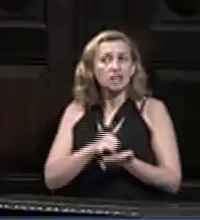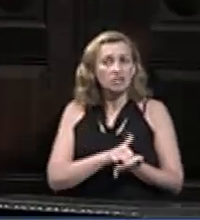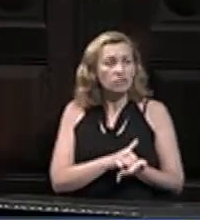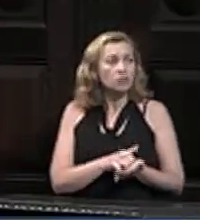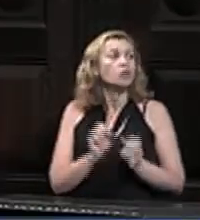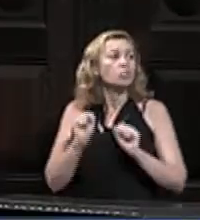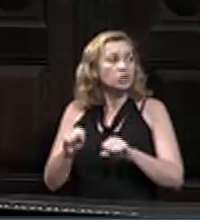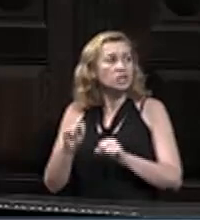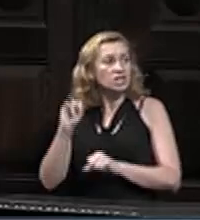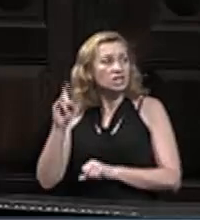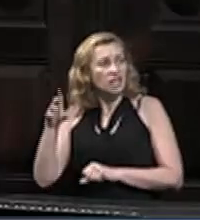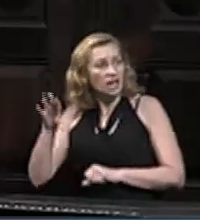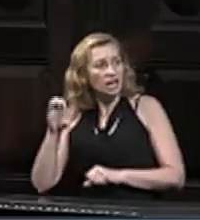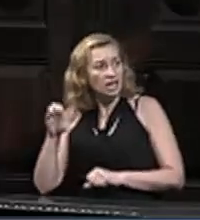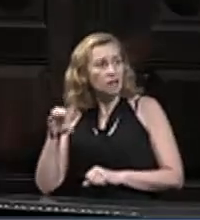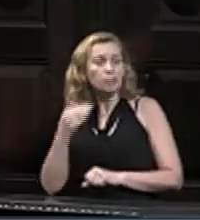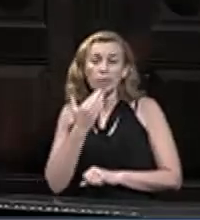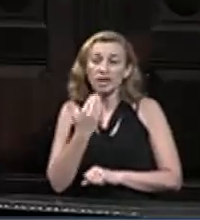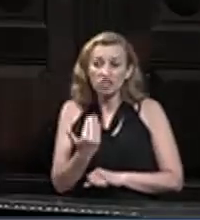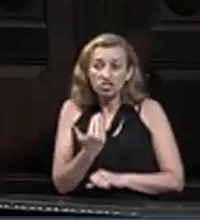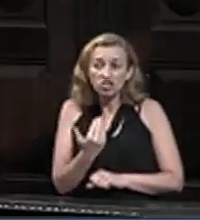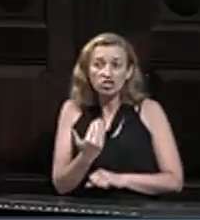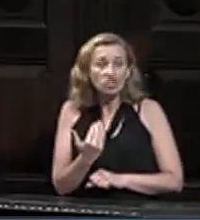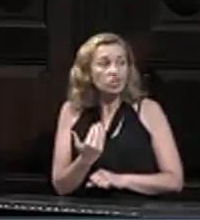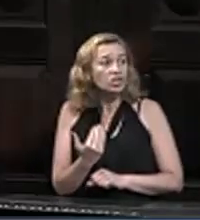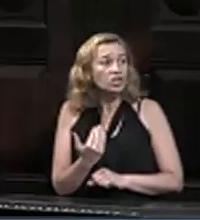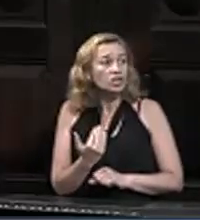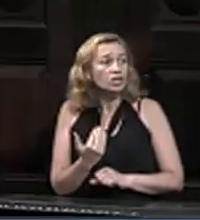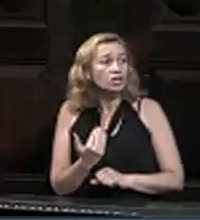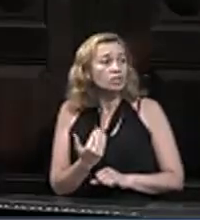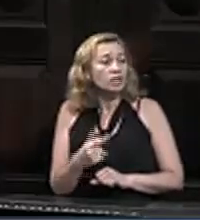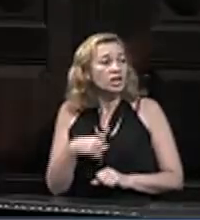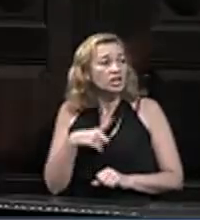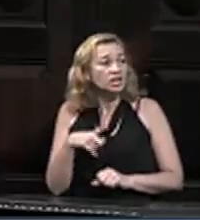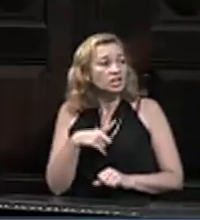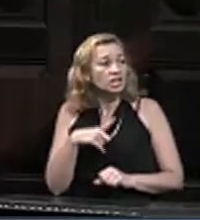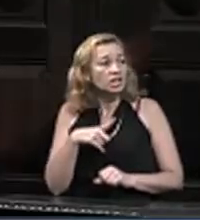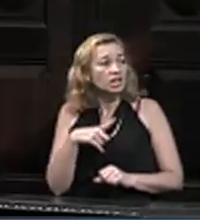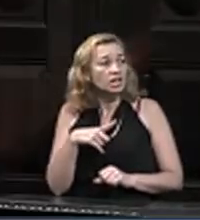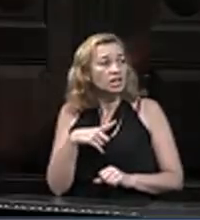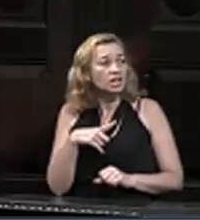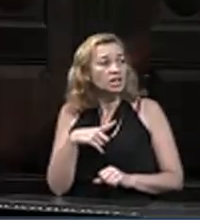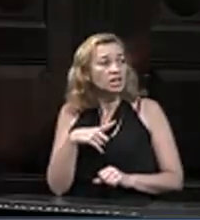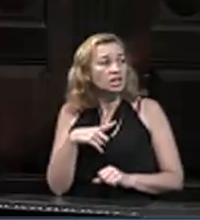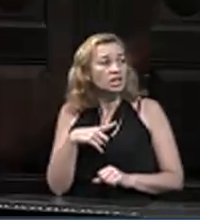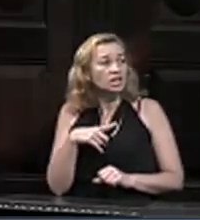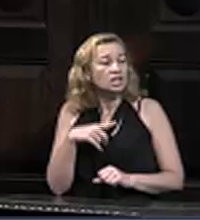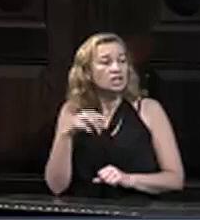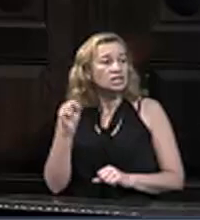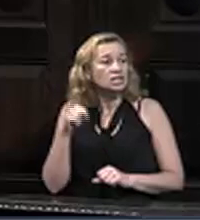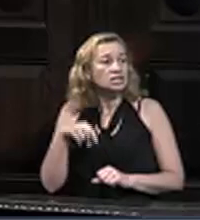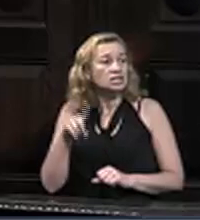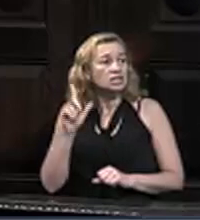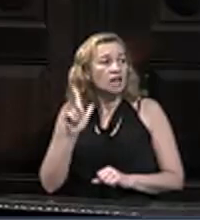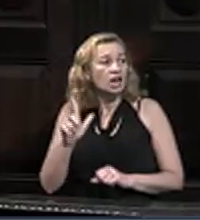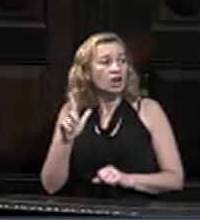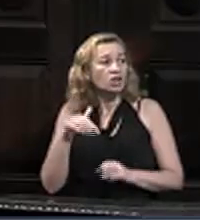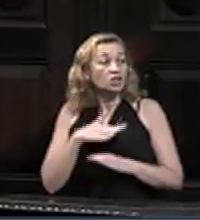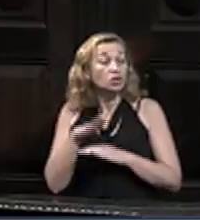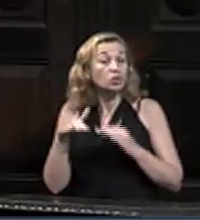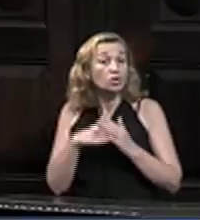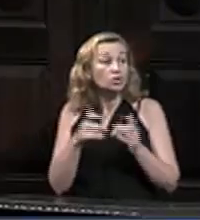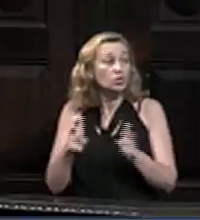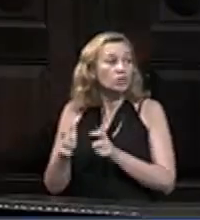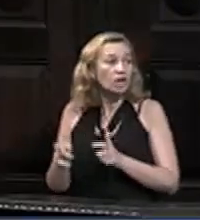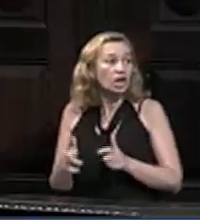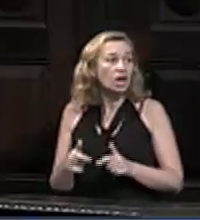ação para que houvesse sinal em todos os lugares do estado. A gente